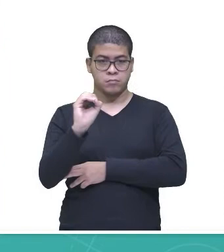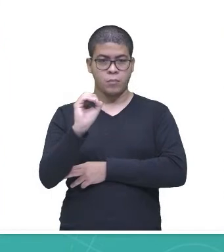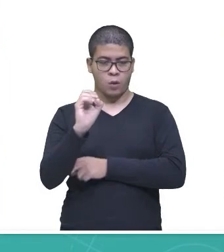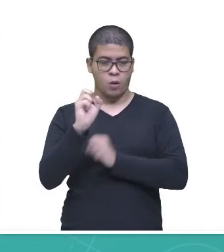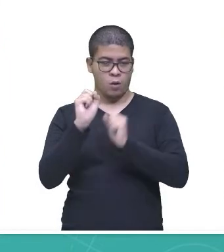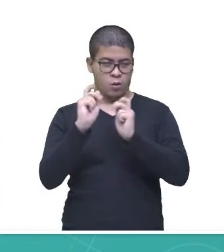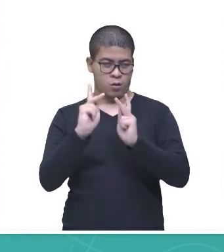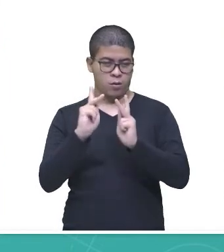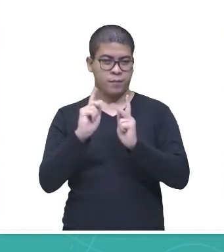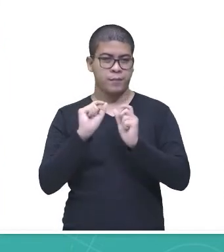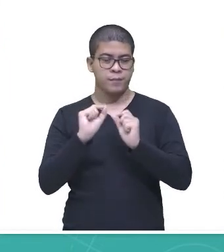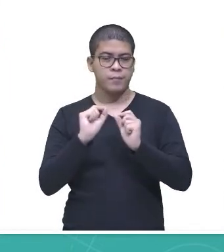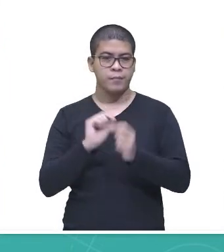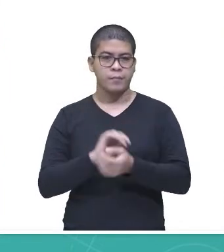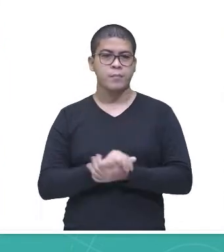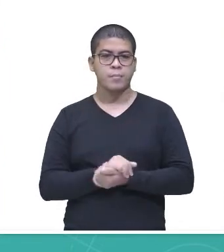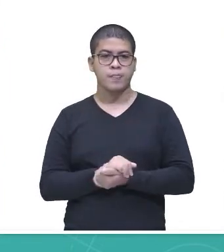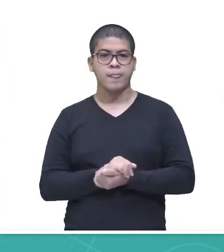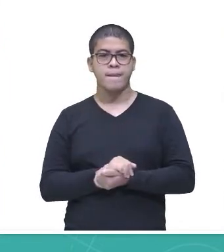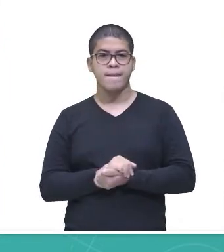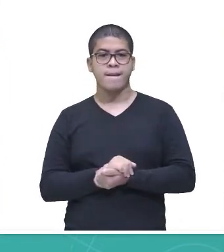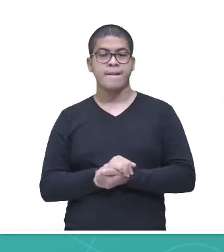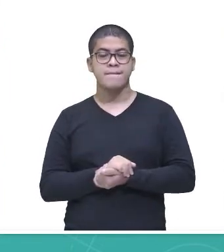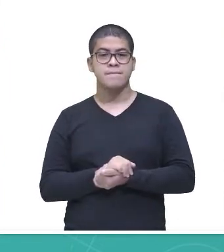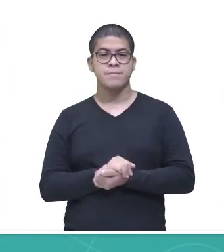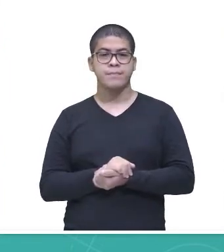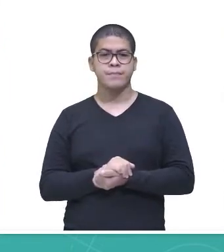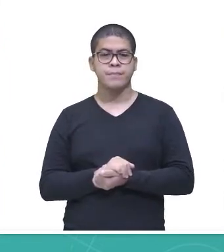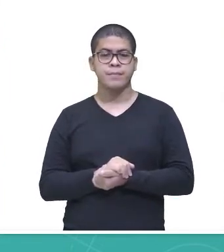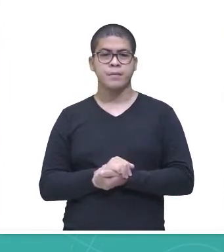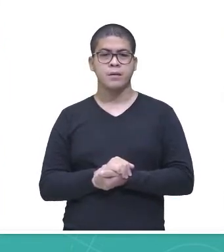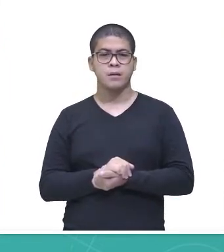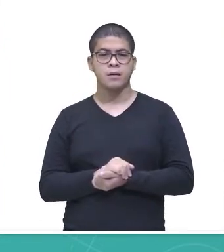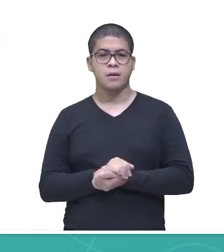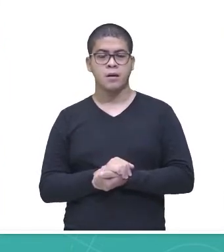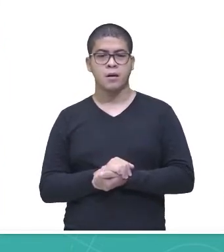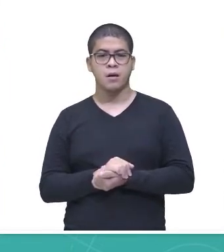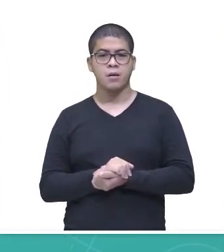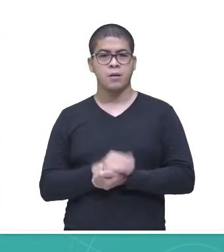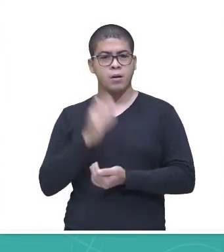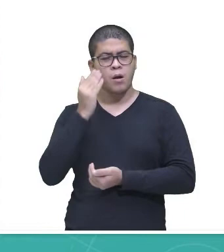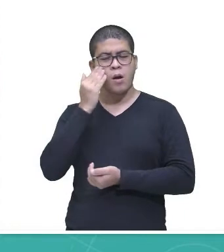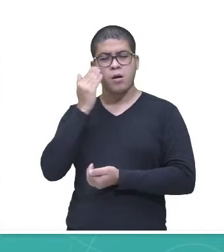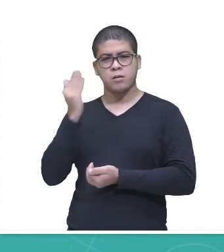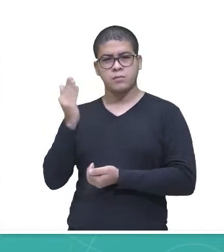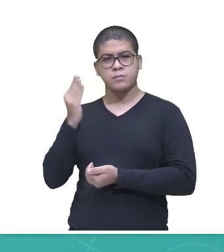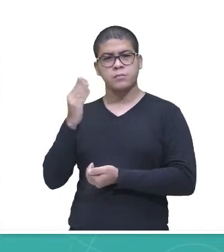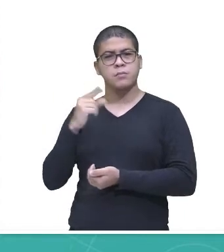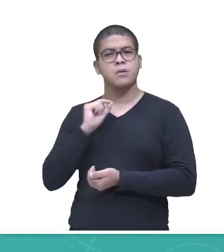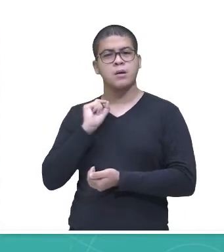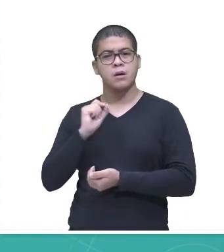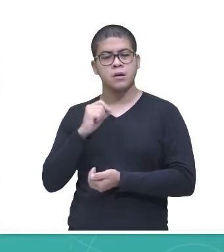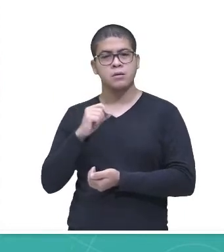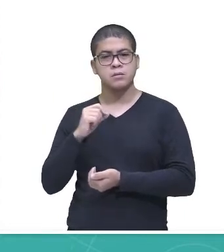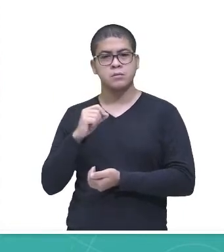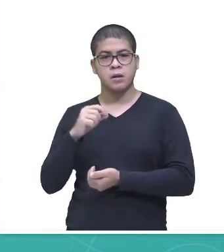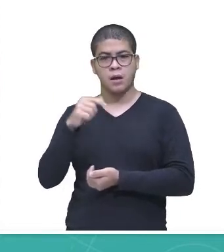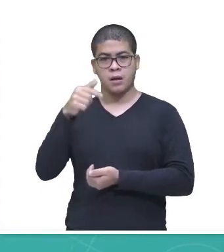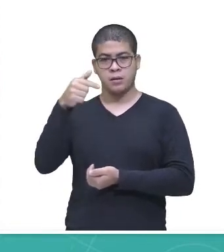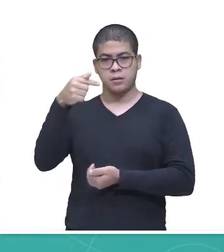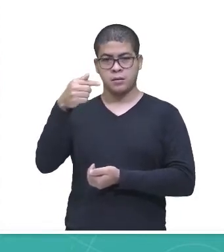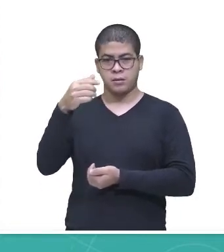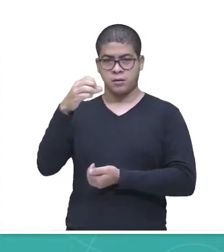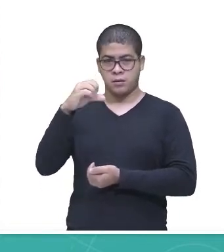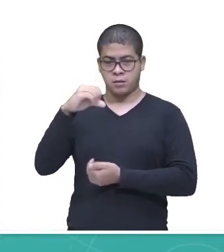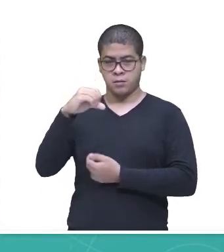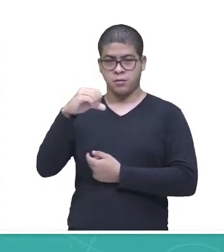correto? Então, lá no nosso minuendo, a gente tinha 79 graus. O que que a gente